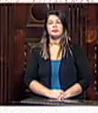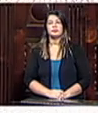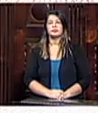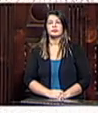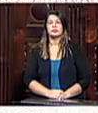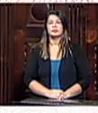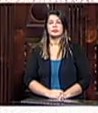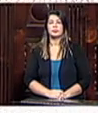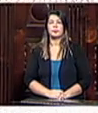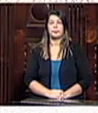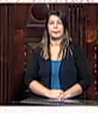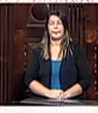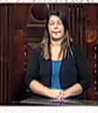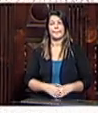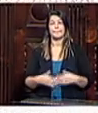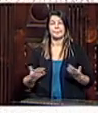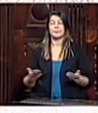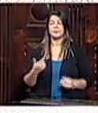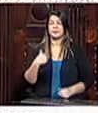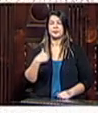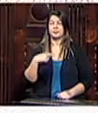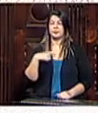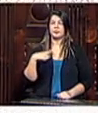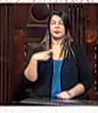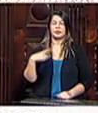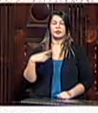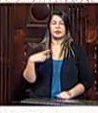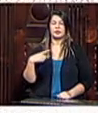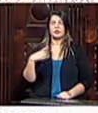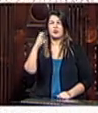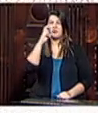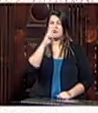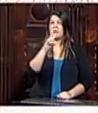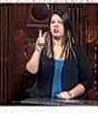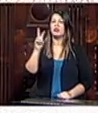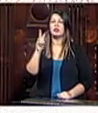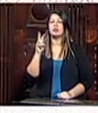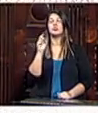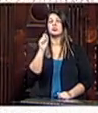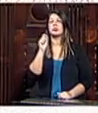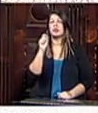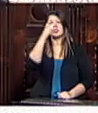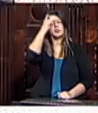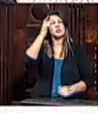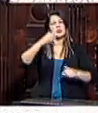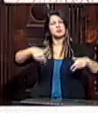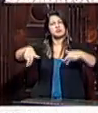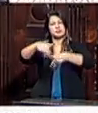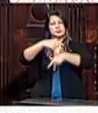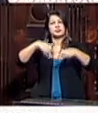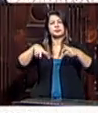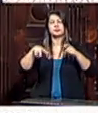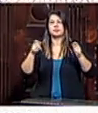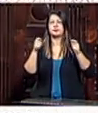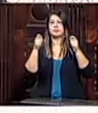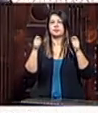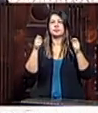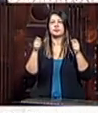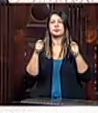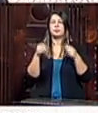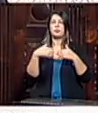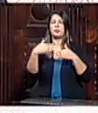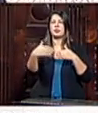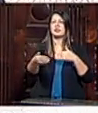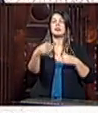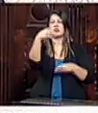e visto, mas ouvido mais do que visto, as pessoas se manifestarem sobre o processo eleitoral. O processo